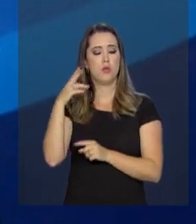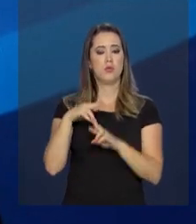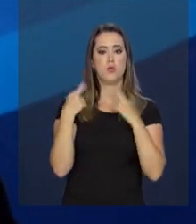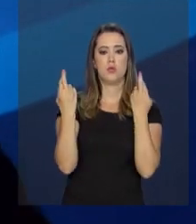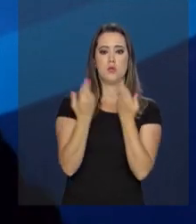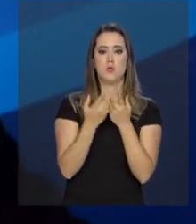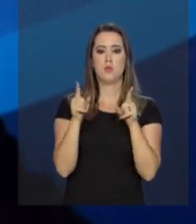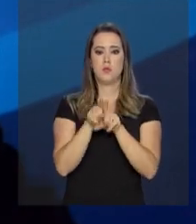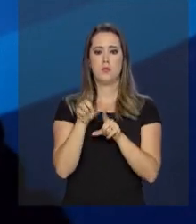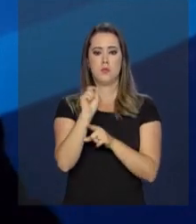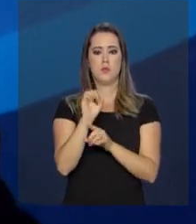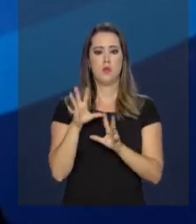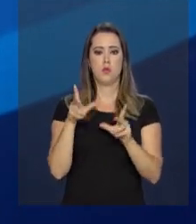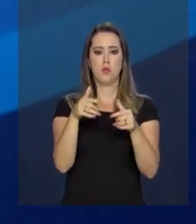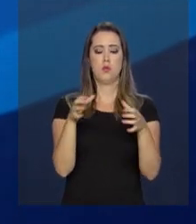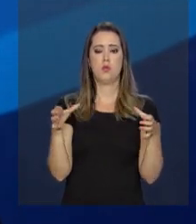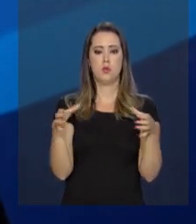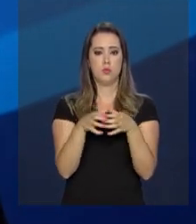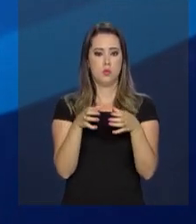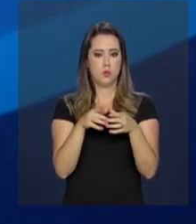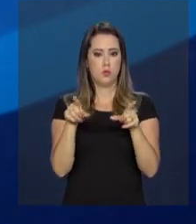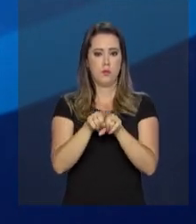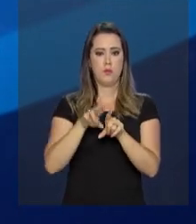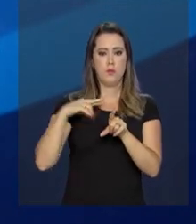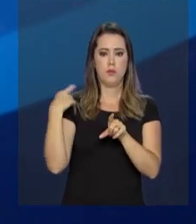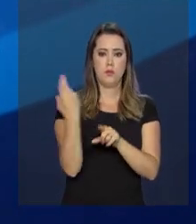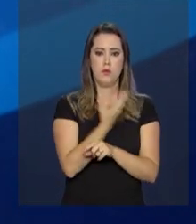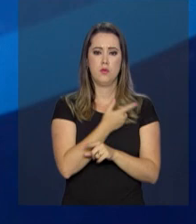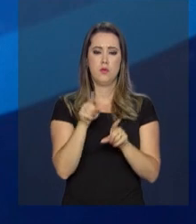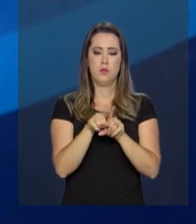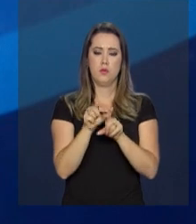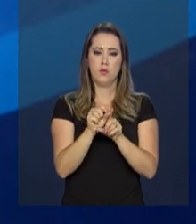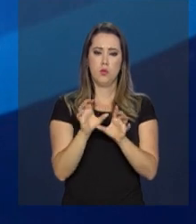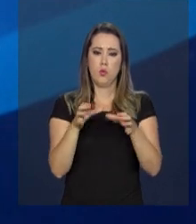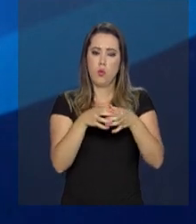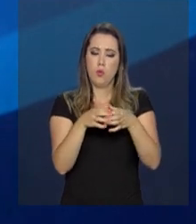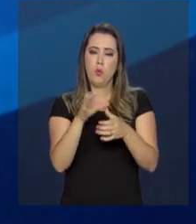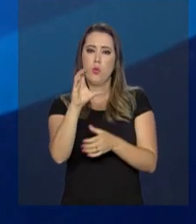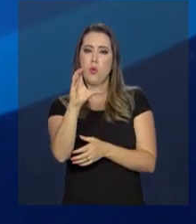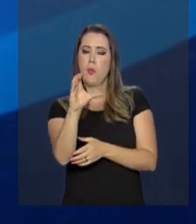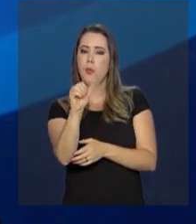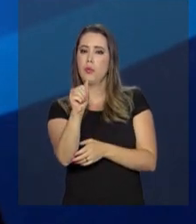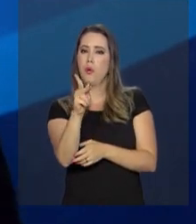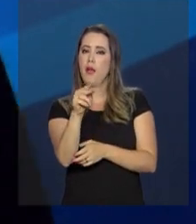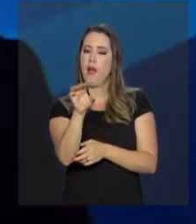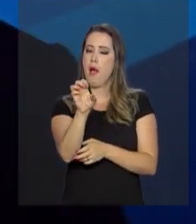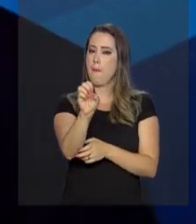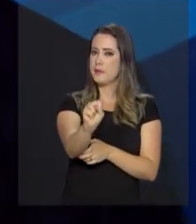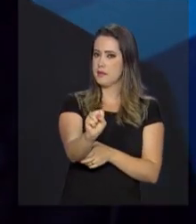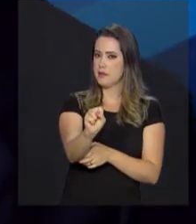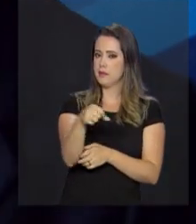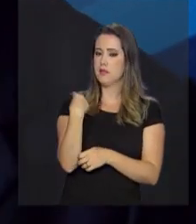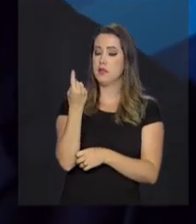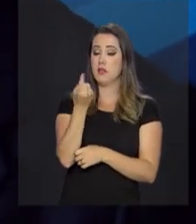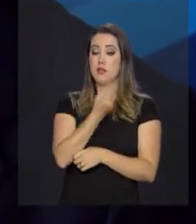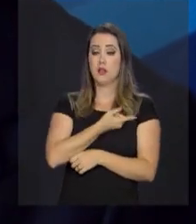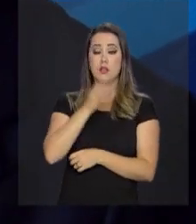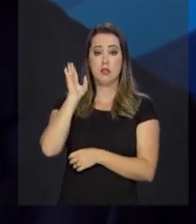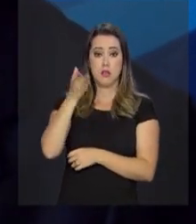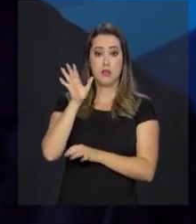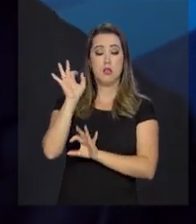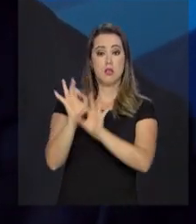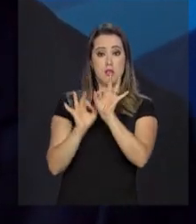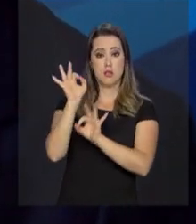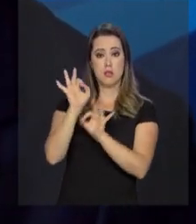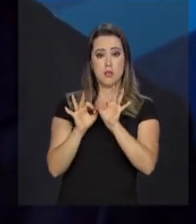com todo o conselho científico entre o qual os membros do cap e nós tratamos